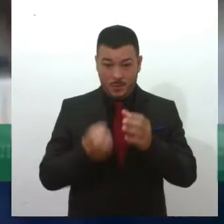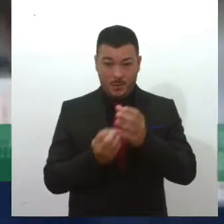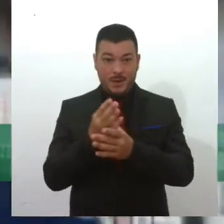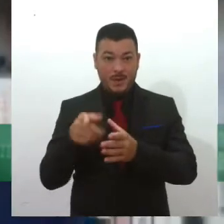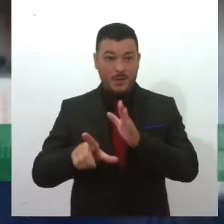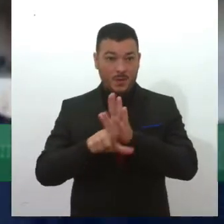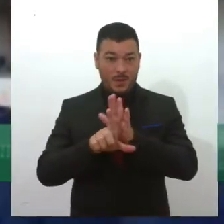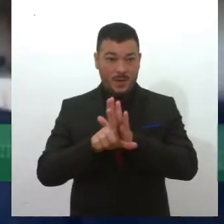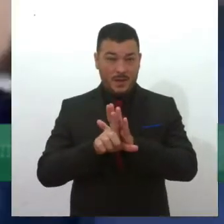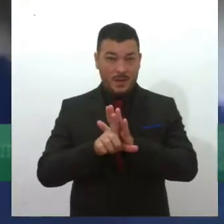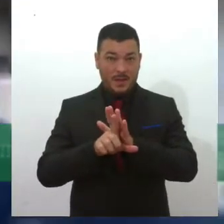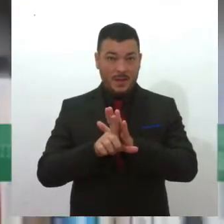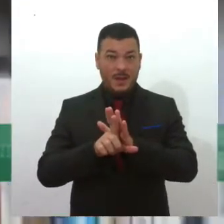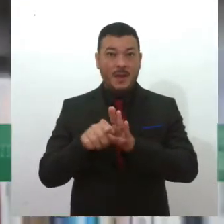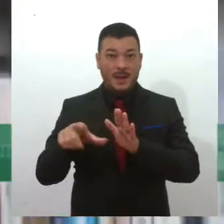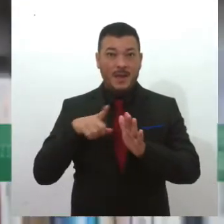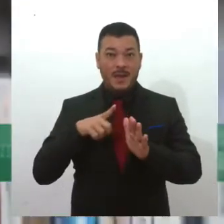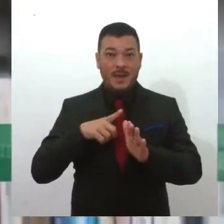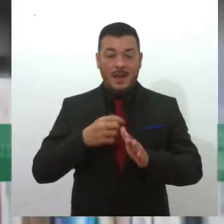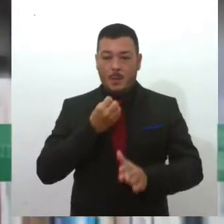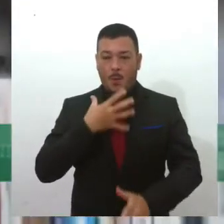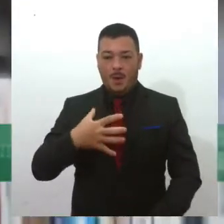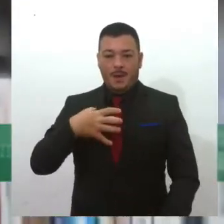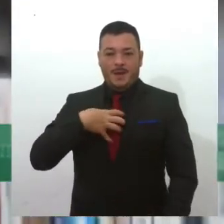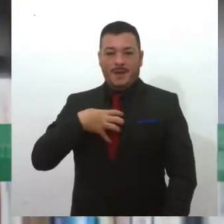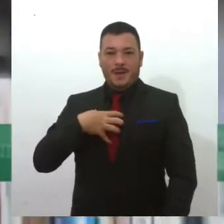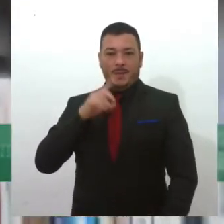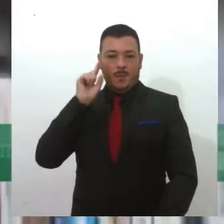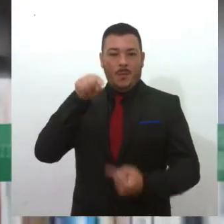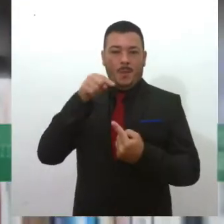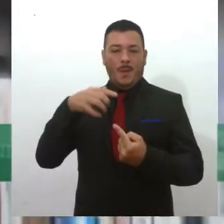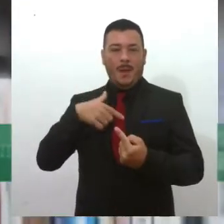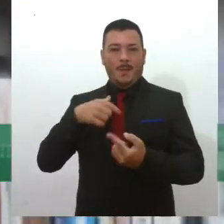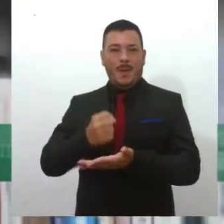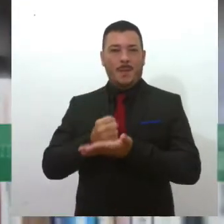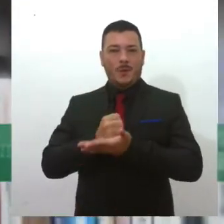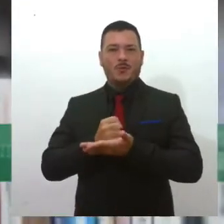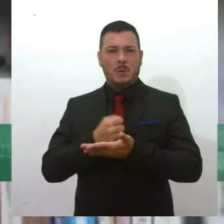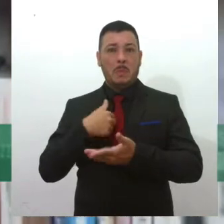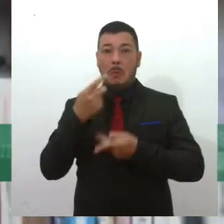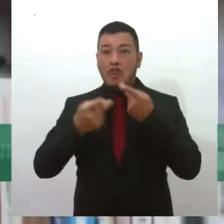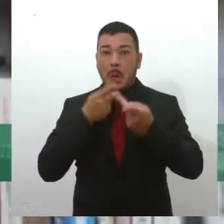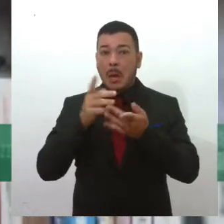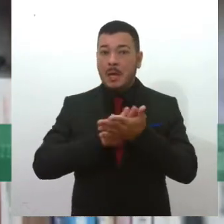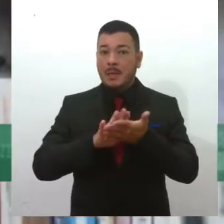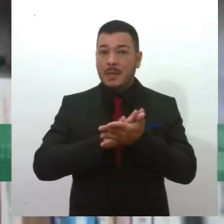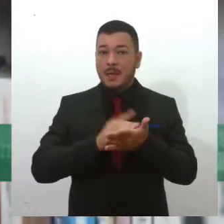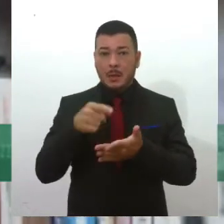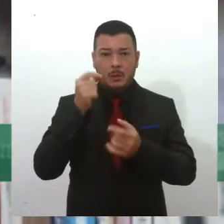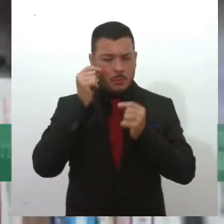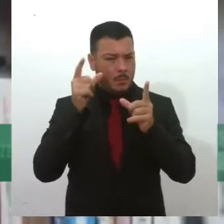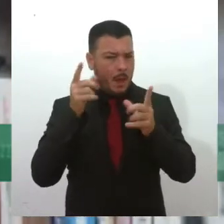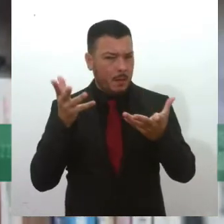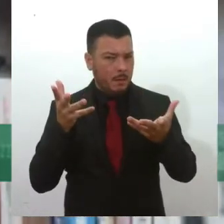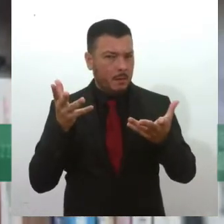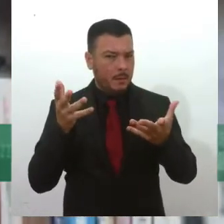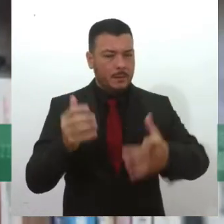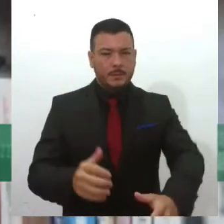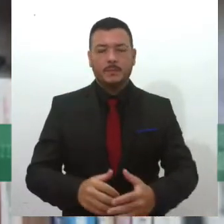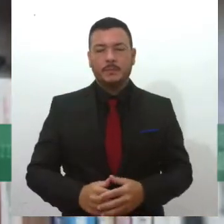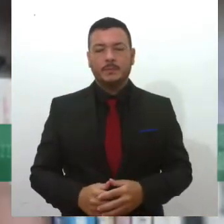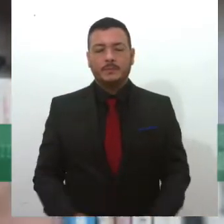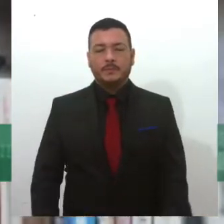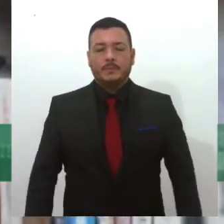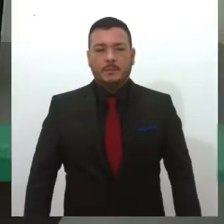se beneficiará da lei que ele mesmo está fazendo. Não houve nenhum pronunciamento sobre isso. E isso me chamou a atenção. Manuel?